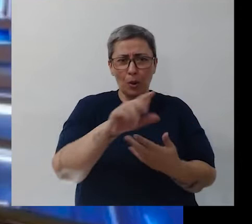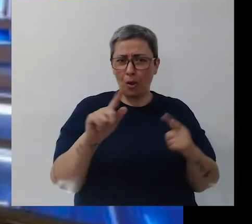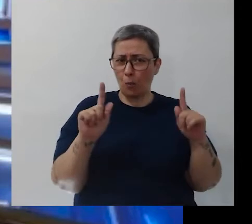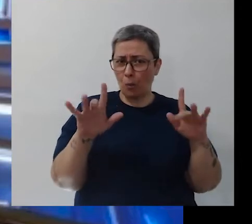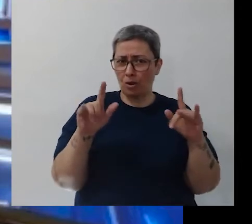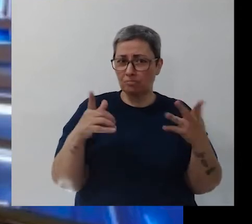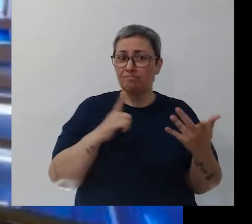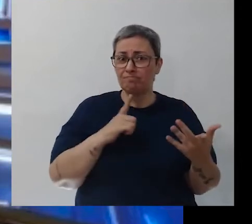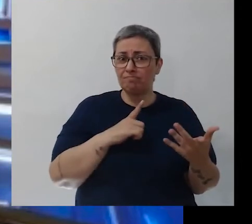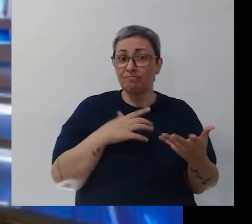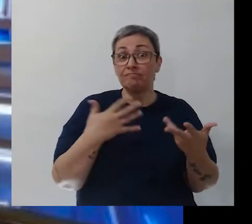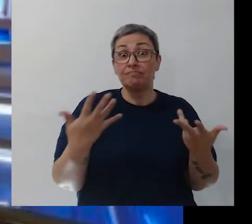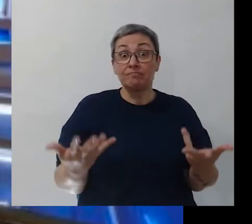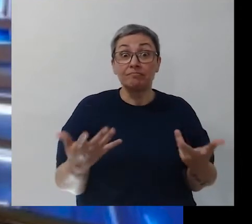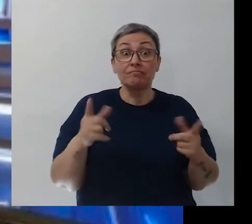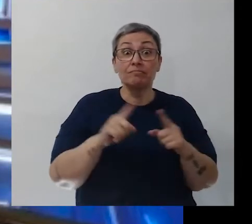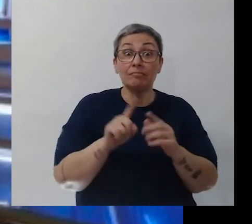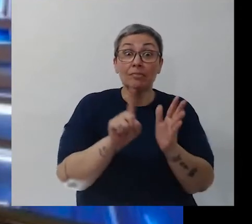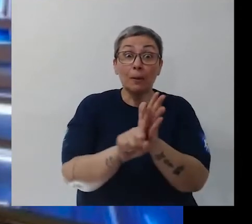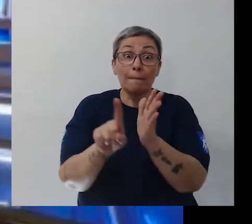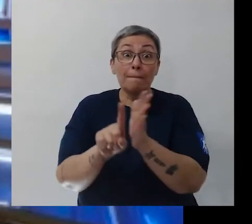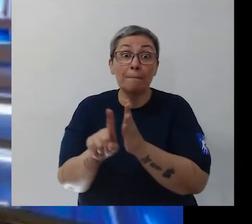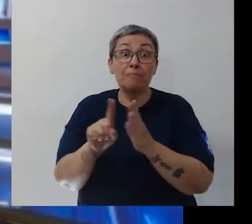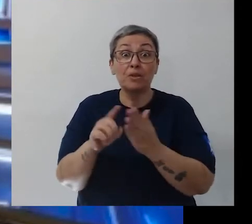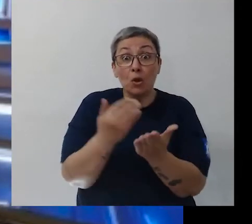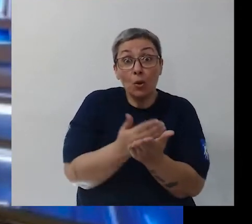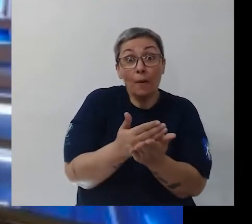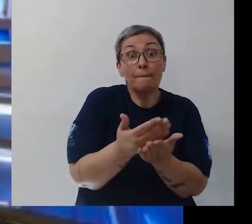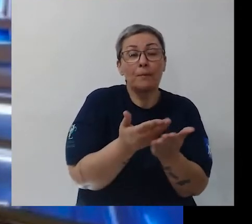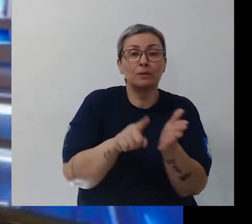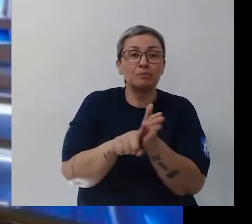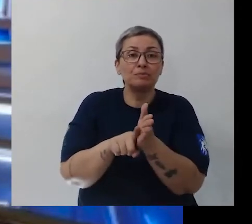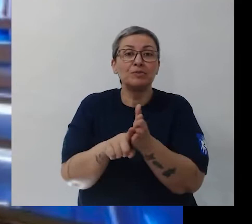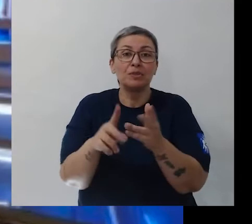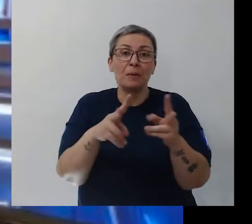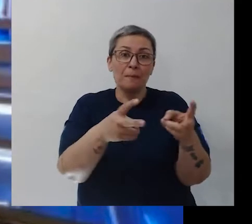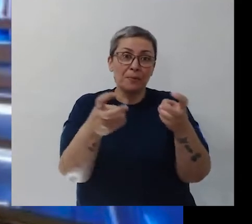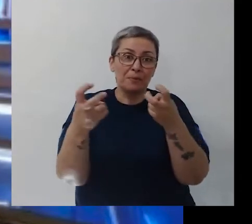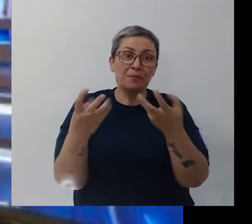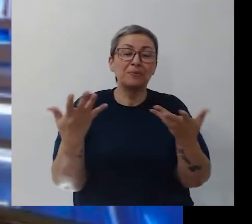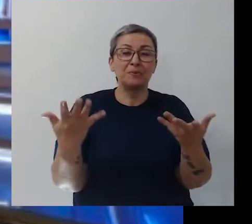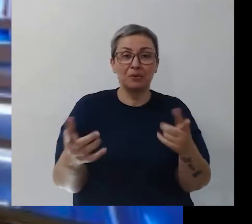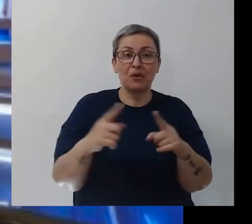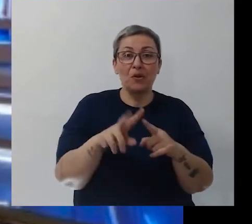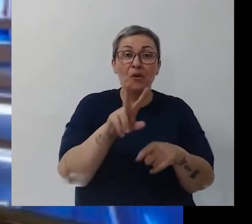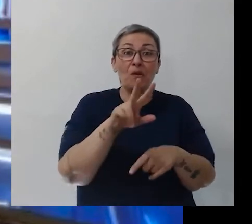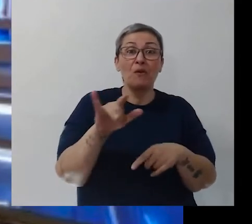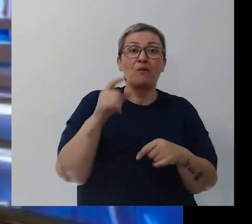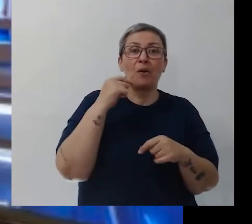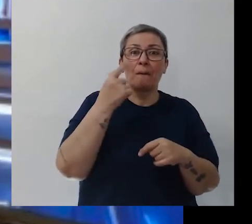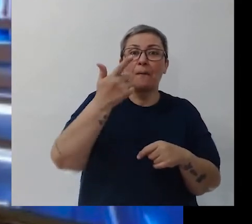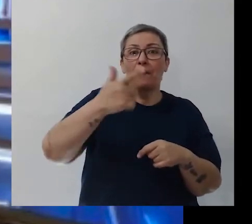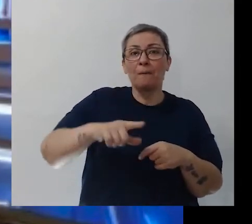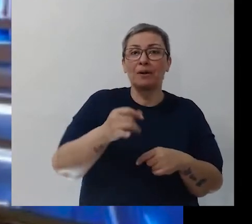né? Pois é, essas são perguntas que dão início às pesquisas, perceberam? Né? Vamos a mais